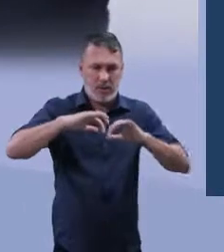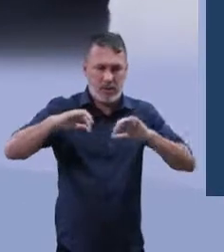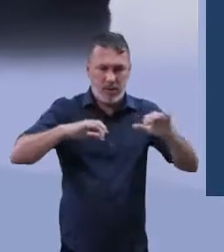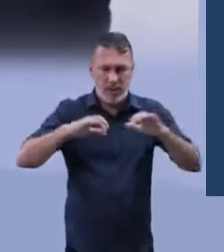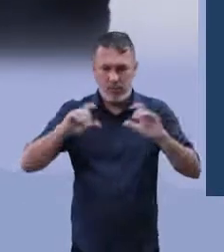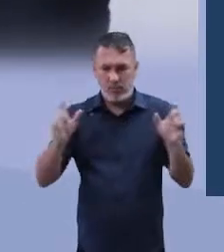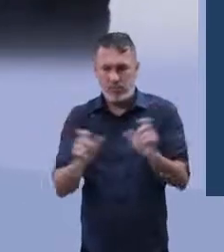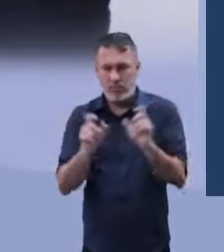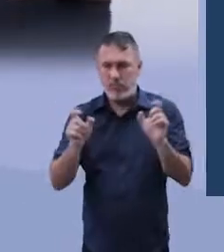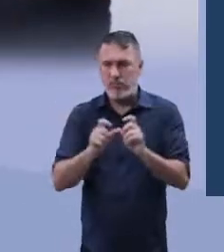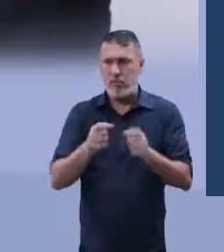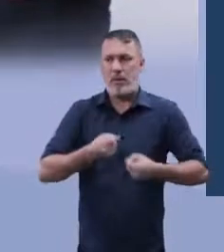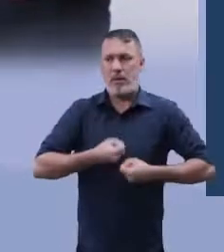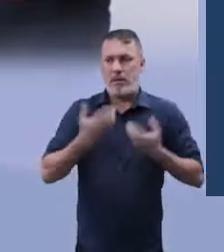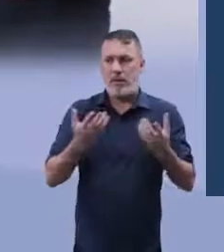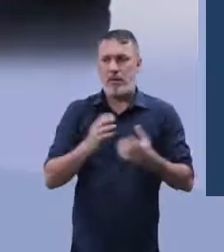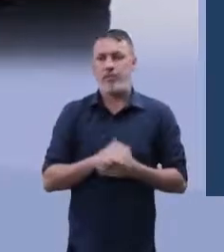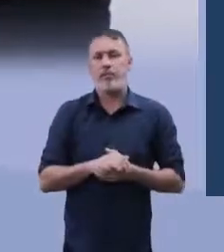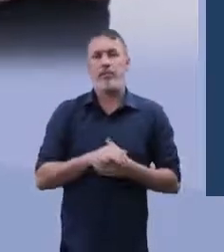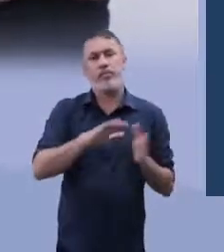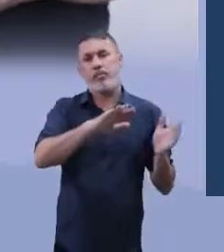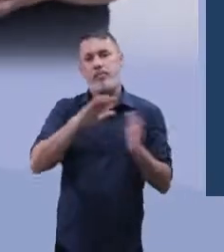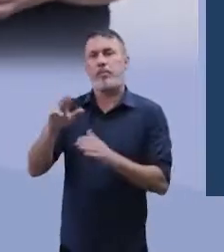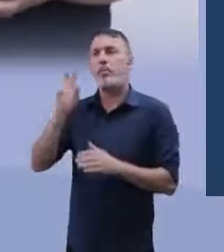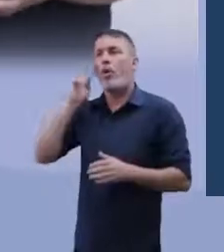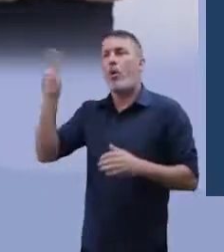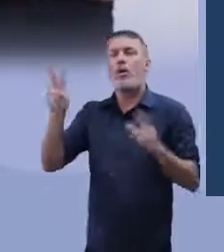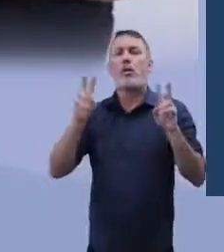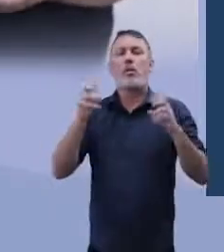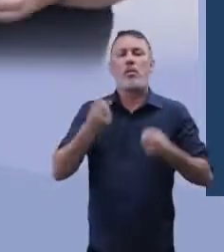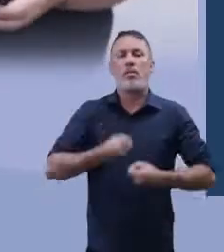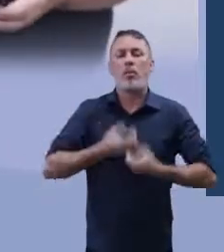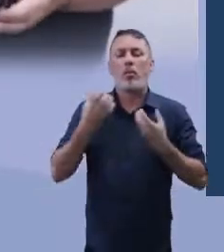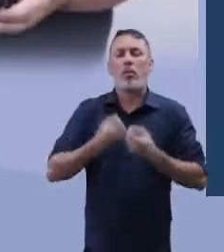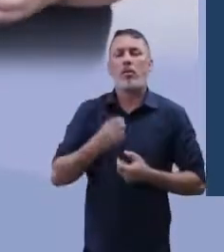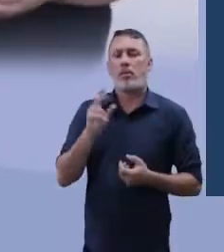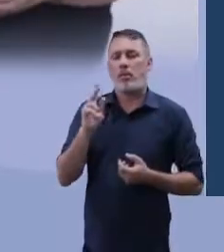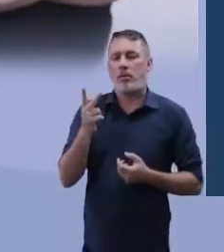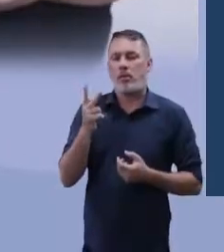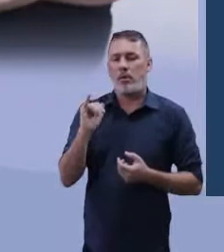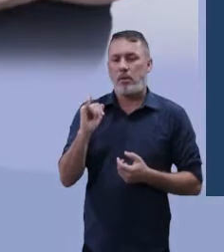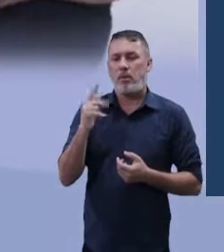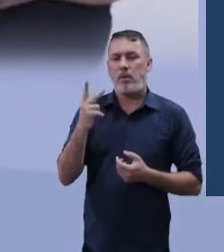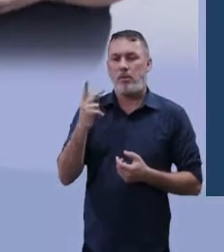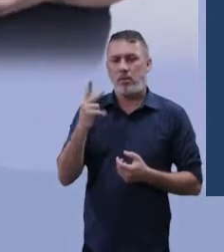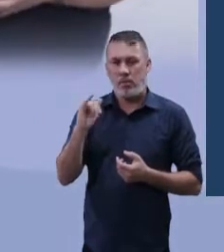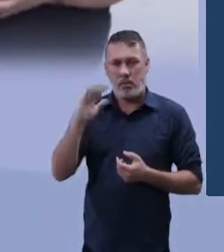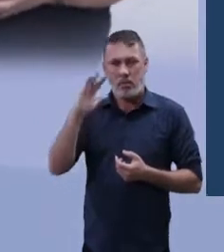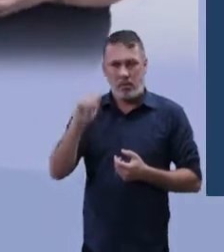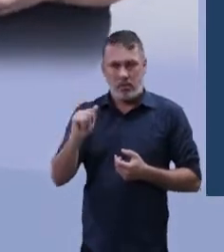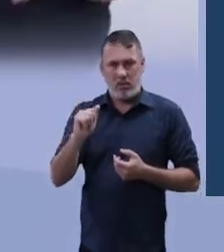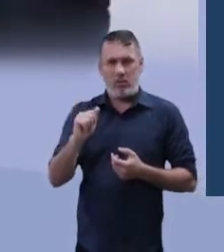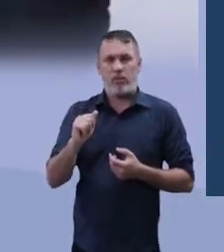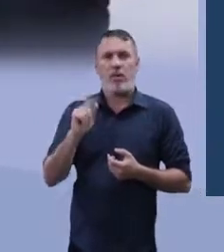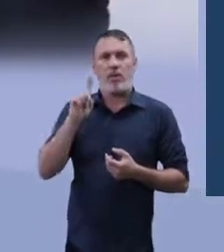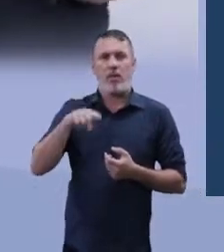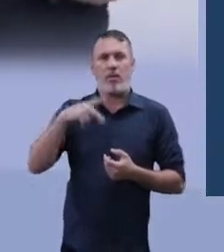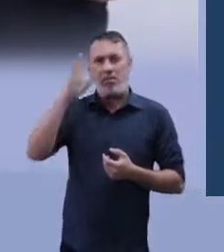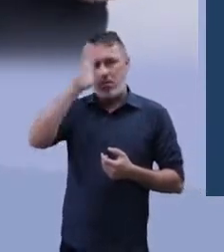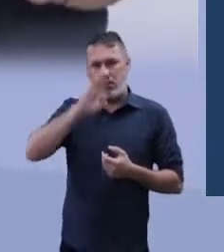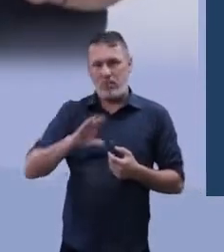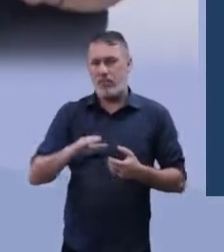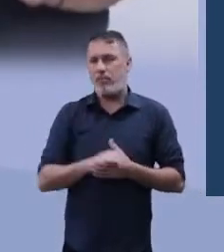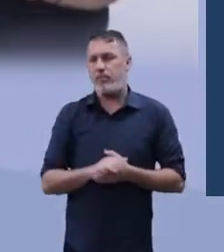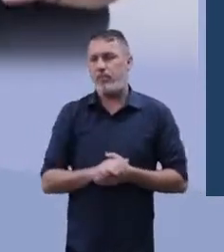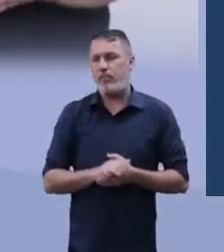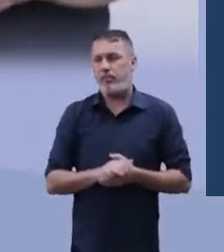formá-las, fundi-las, criá-las. Observe o poema Hípica, de Oswald de Andrade.